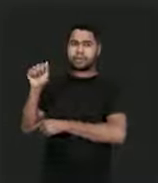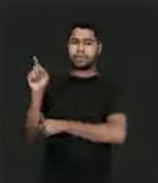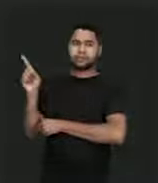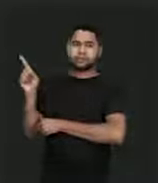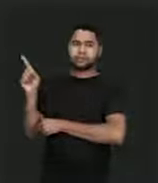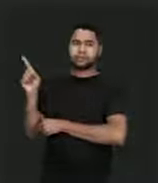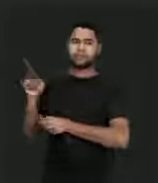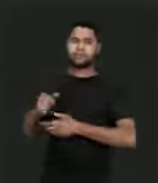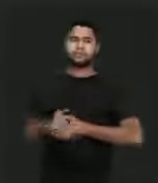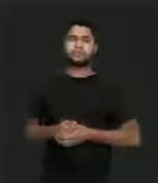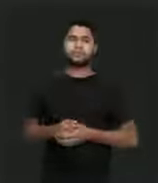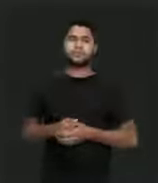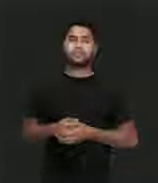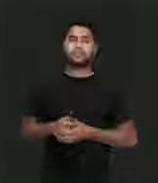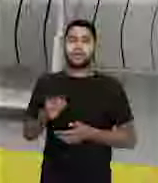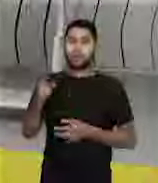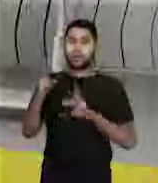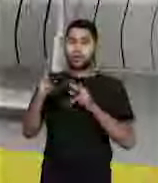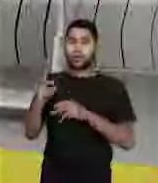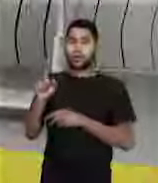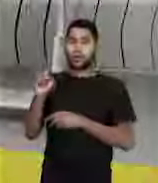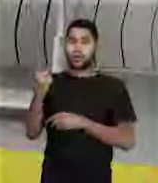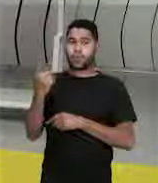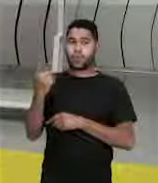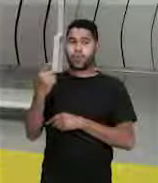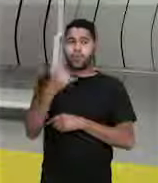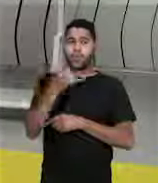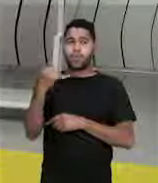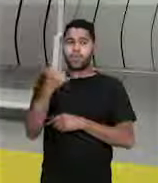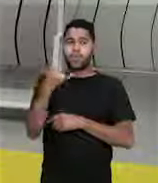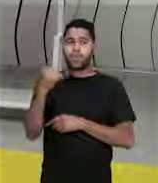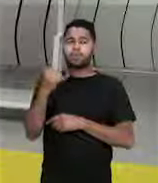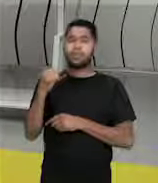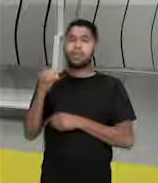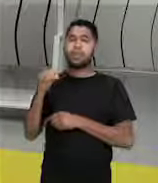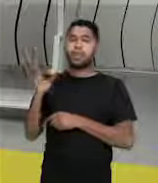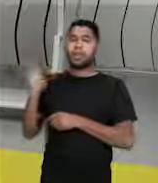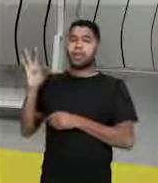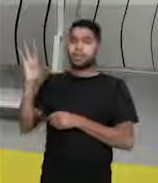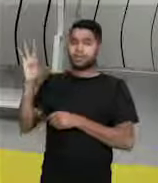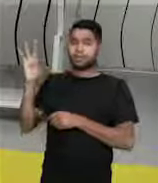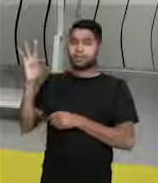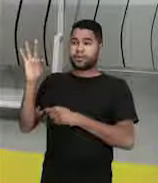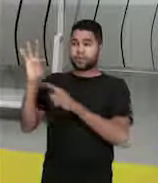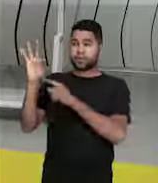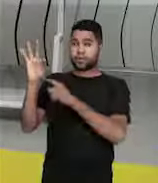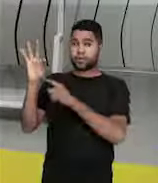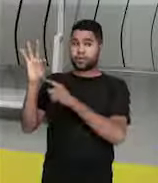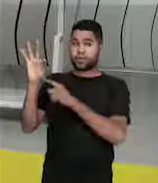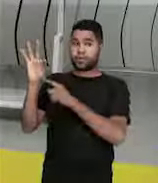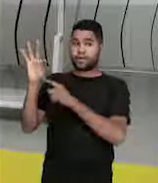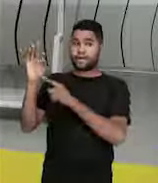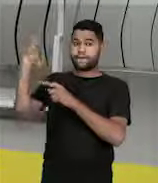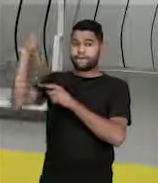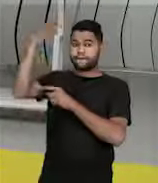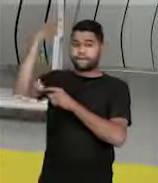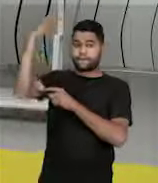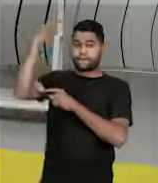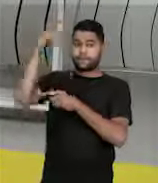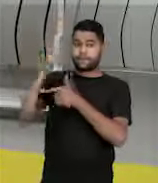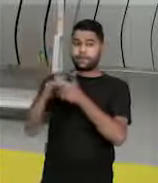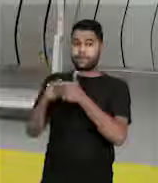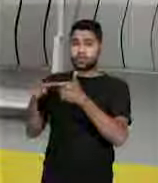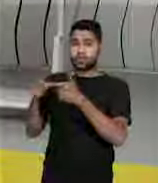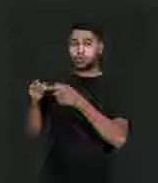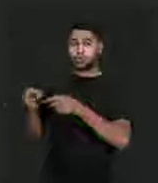Carnot é igual a 1 menos a temperatura da fonte fria dividido pela